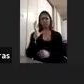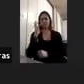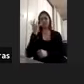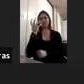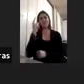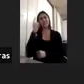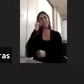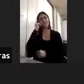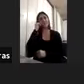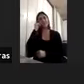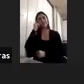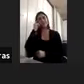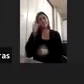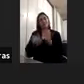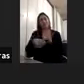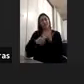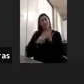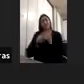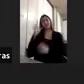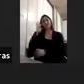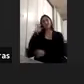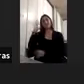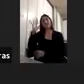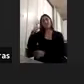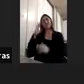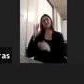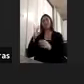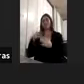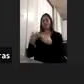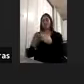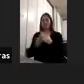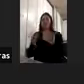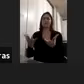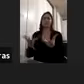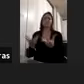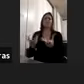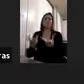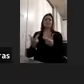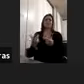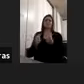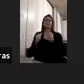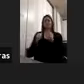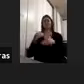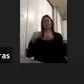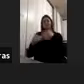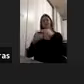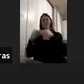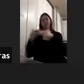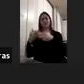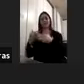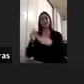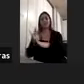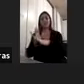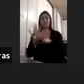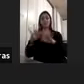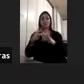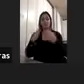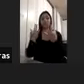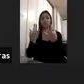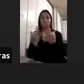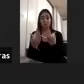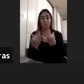sonho, assim, trabalhar numa empresa boa, uma empresa assim, né, que você possa dar um suporte familiar, enfim, uma situação financeira, tudo,